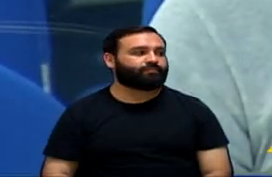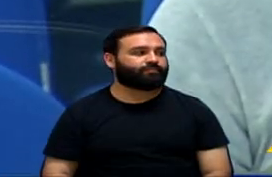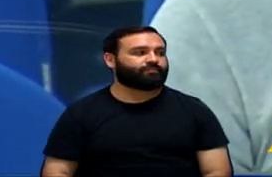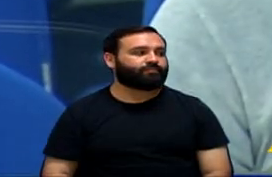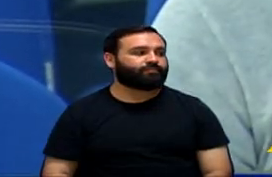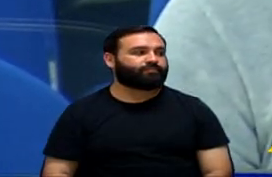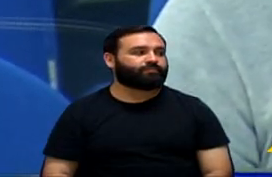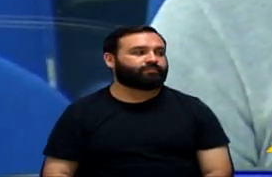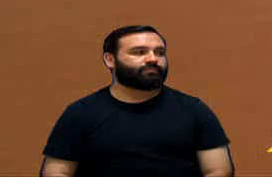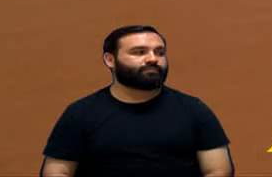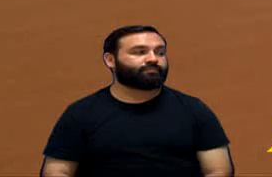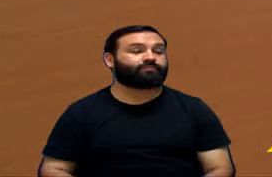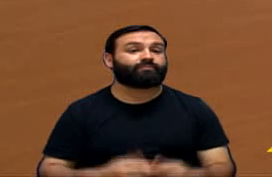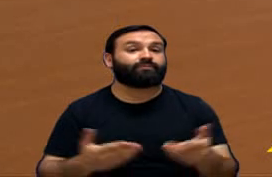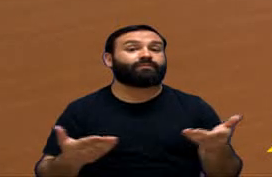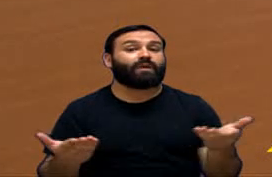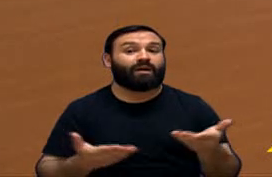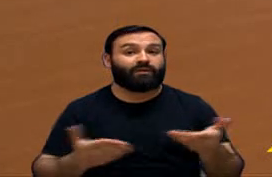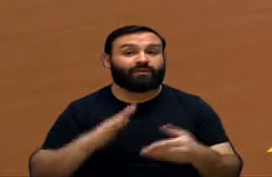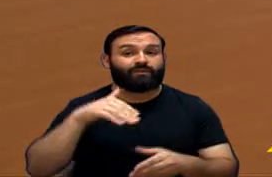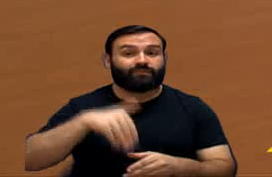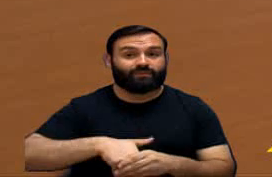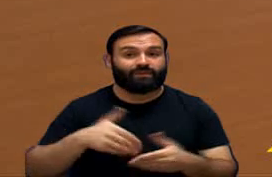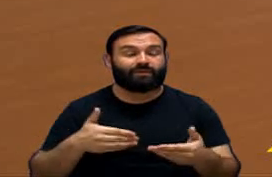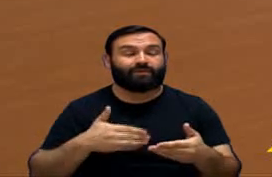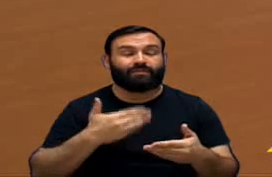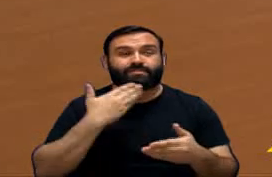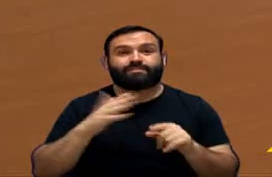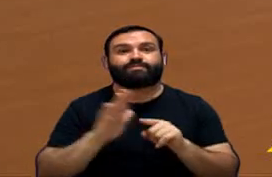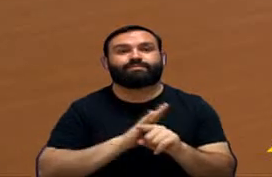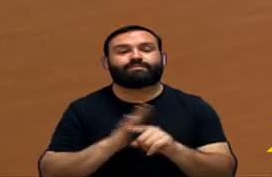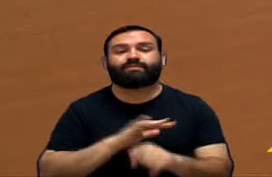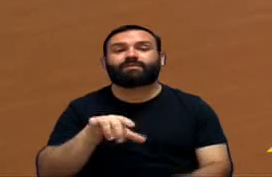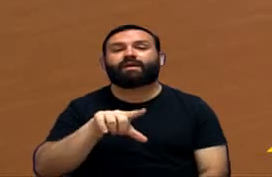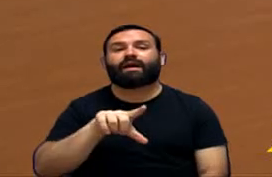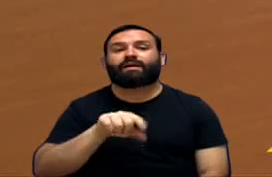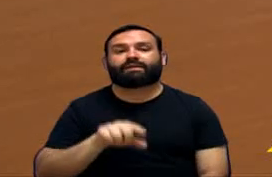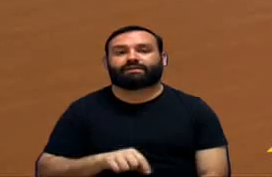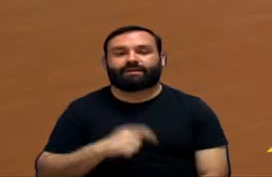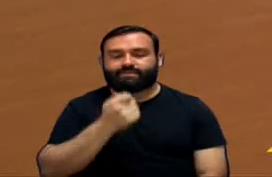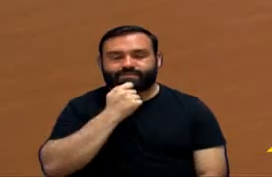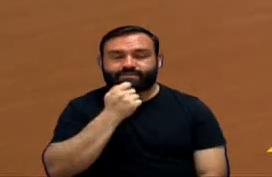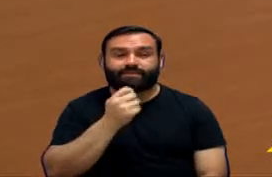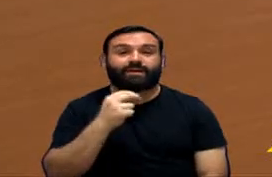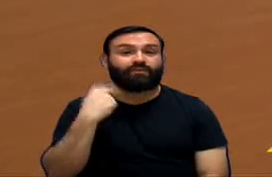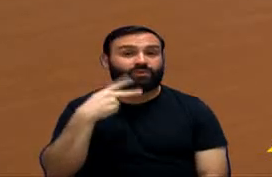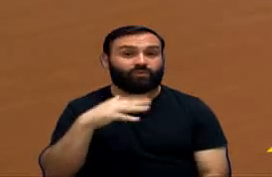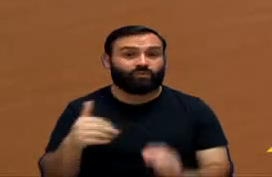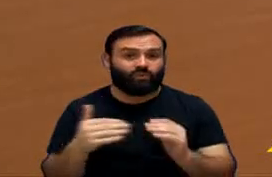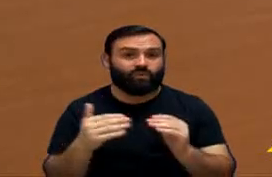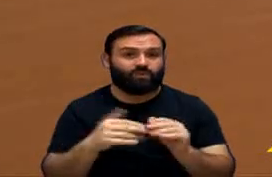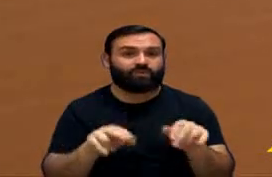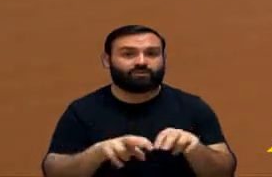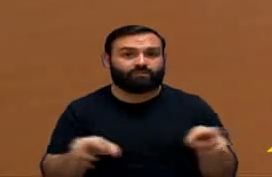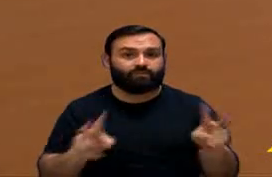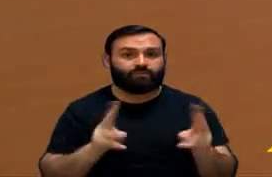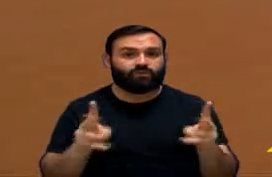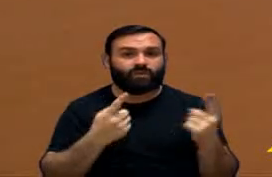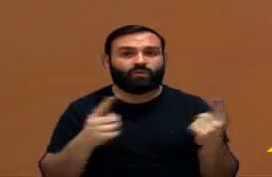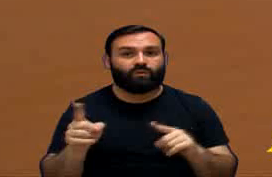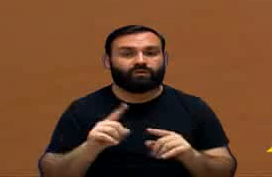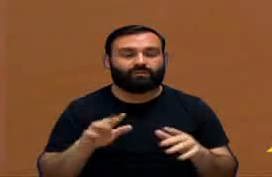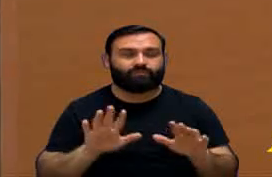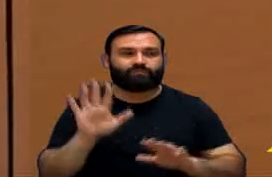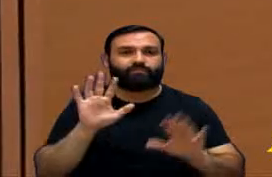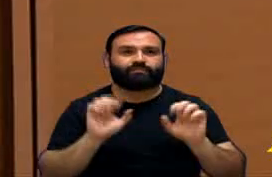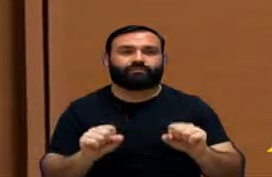Vereador eu vou colocar em votação os requerimentos não destacados os vereadores concordam permanece Como estão os contrários